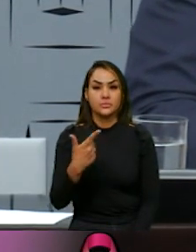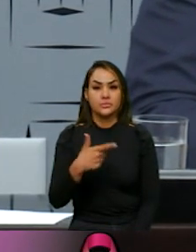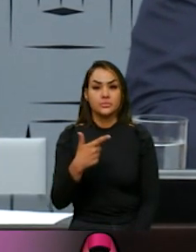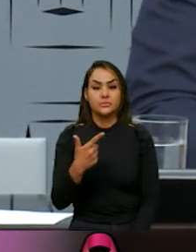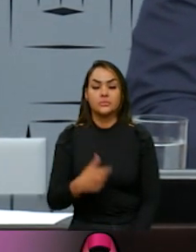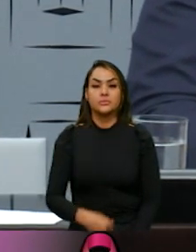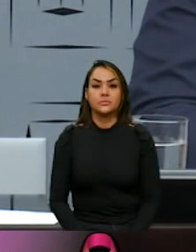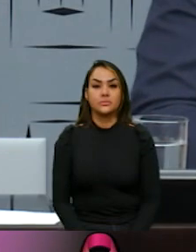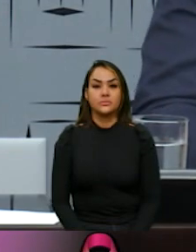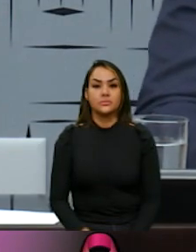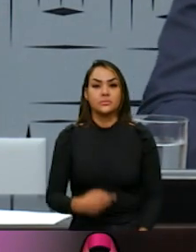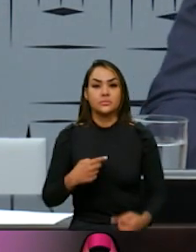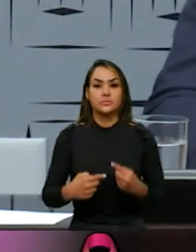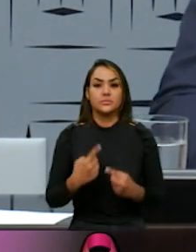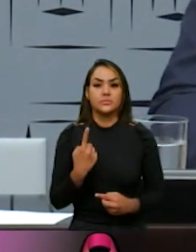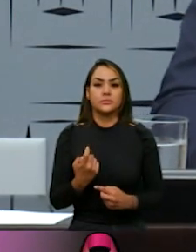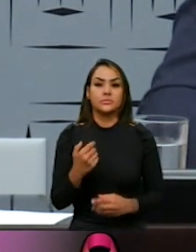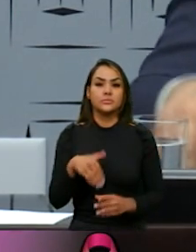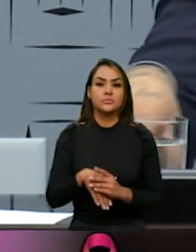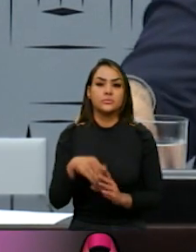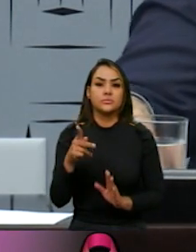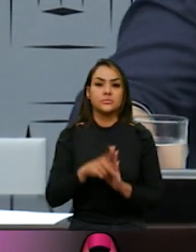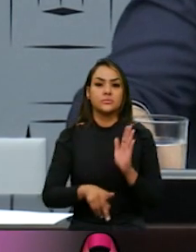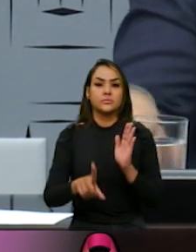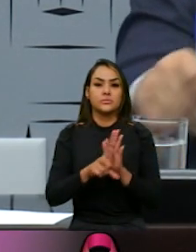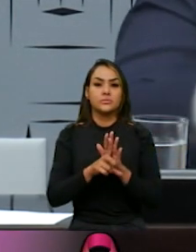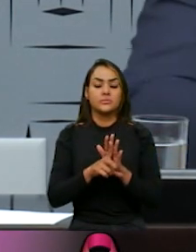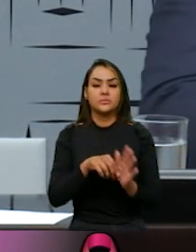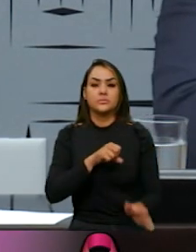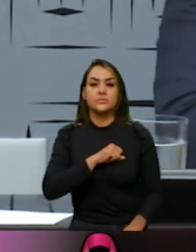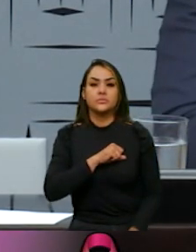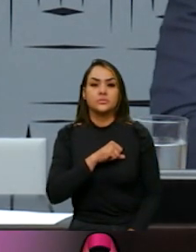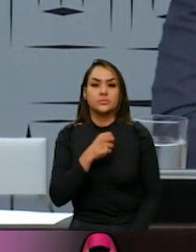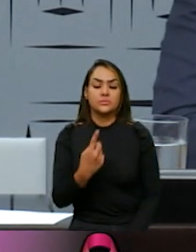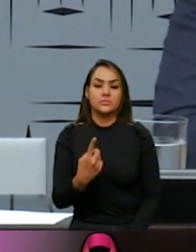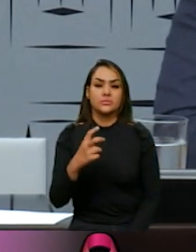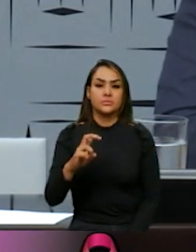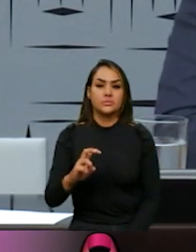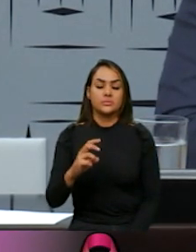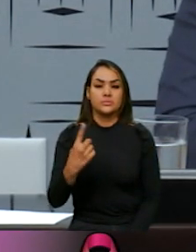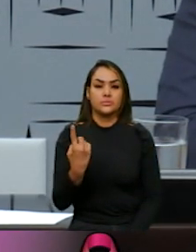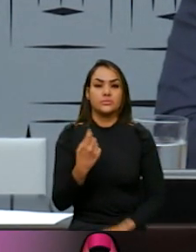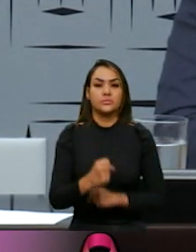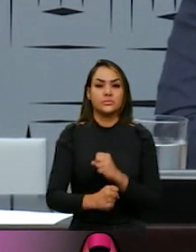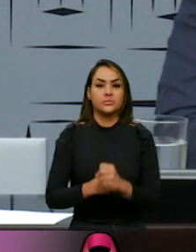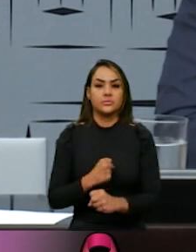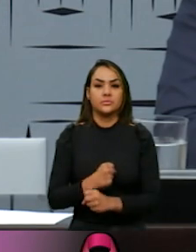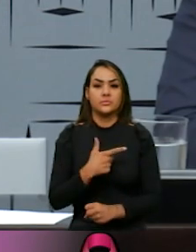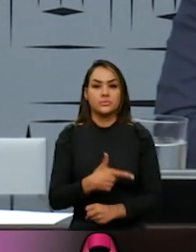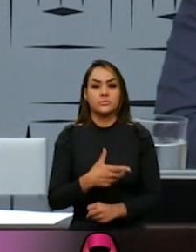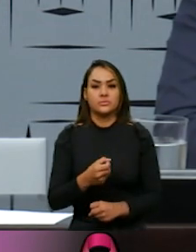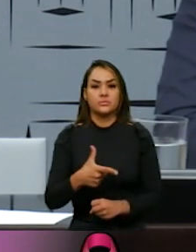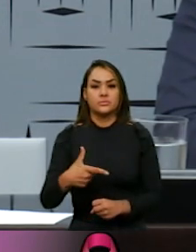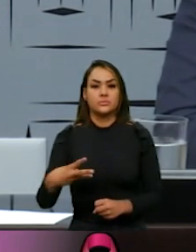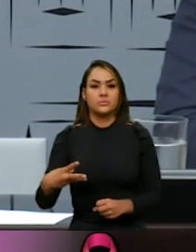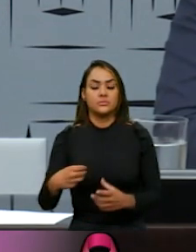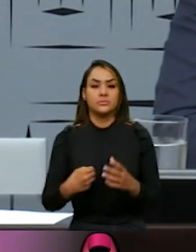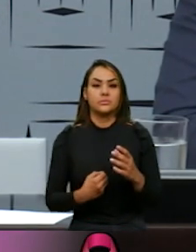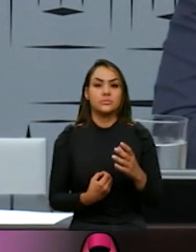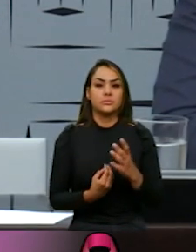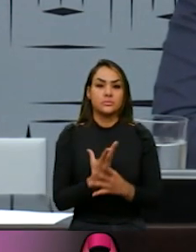Segundo item, discussão única e votação do projeto de lei número 151 de 2023, de autoria